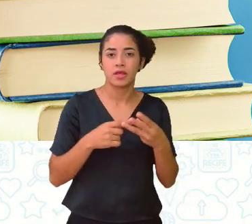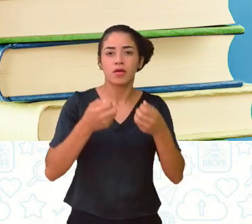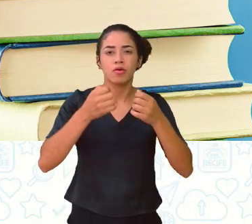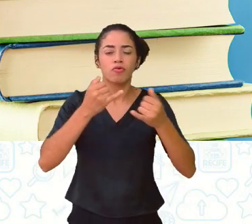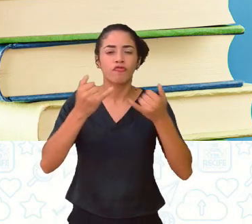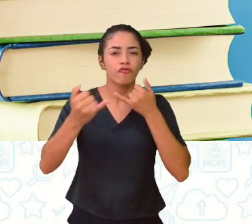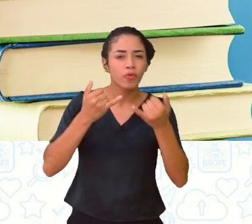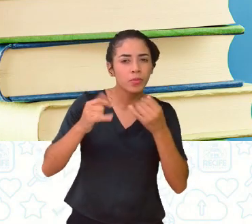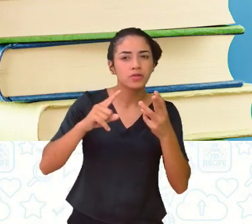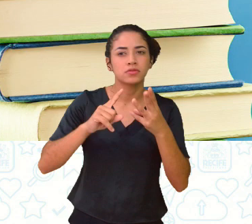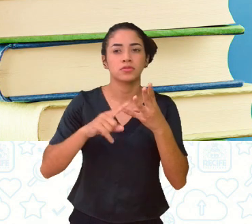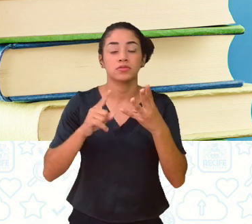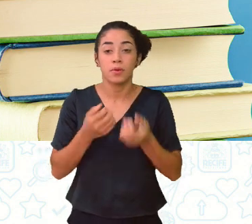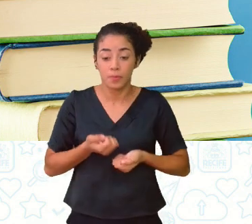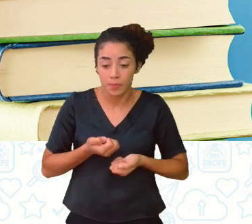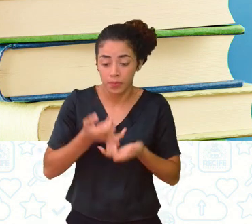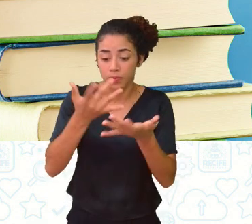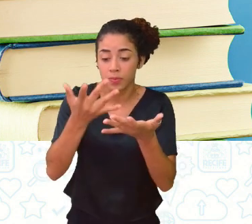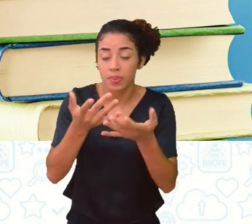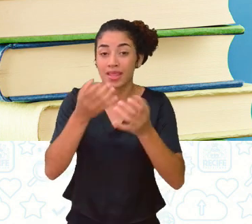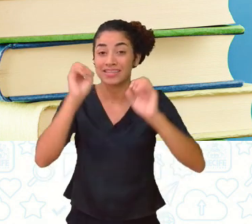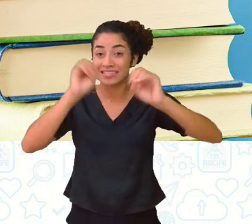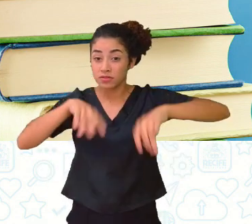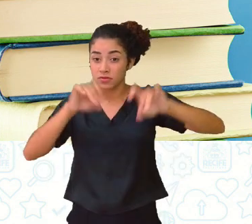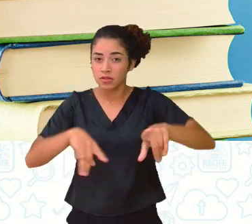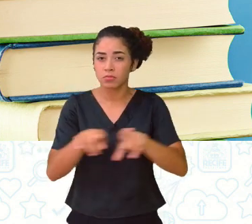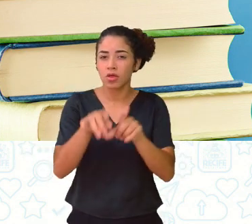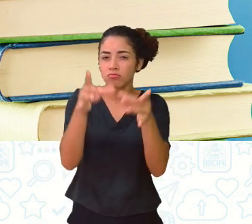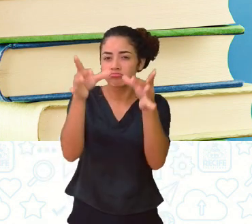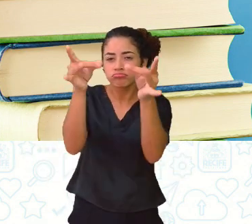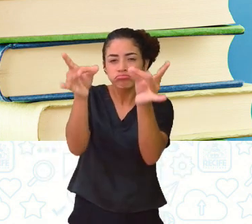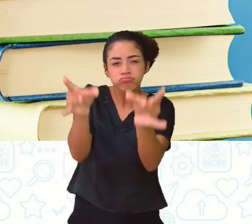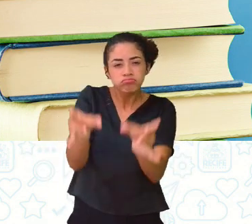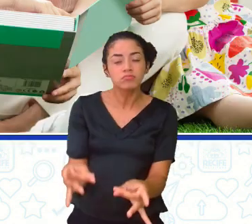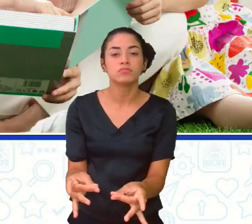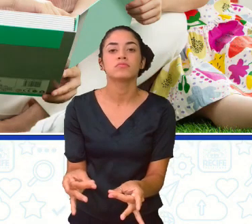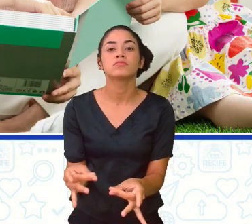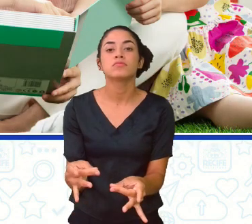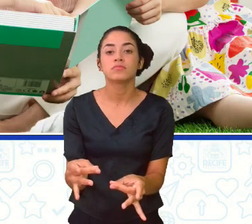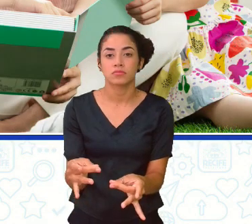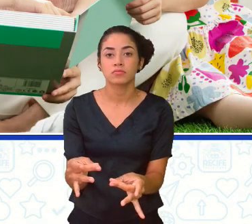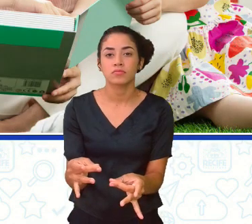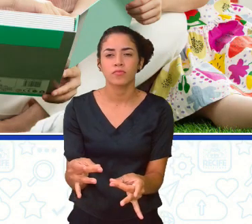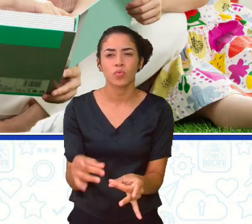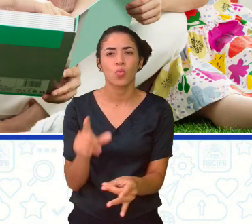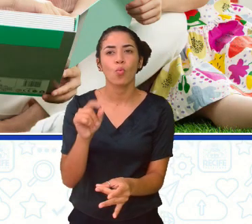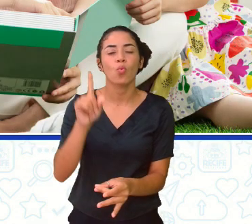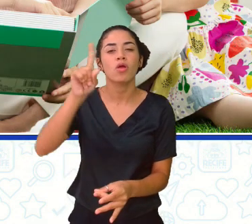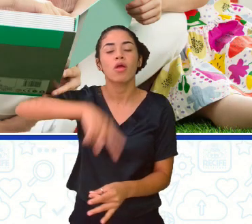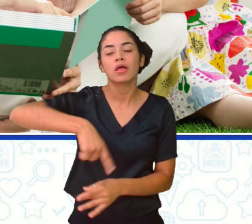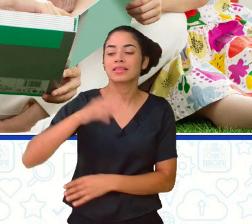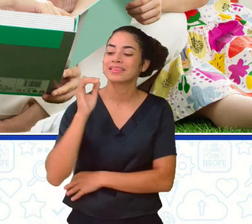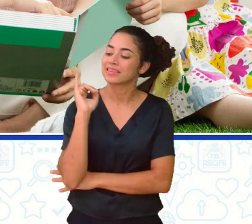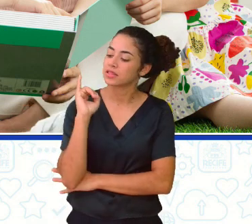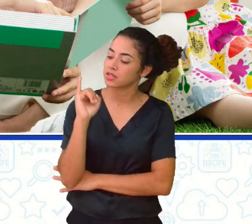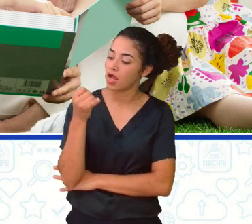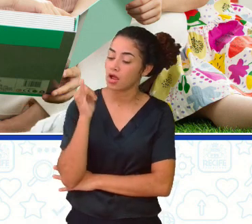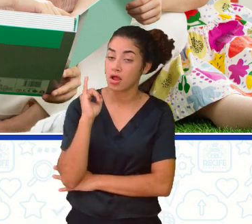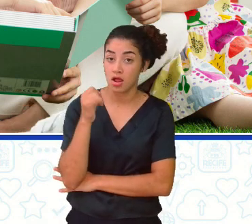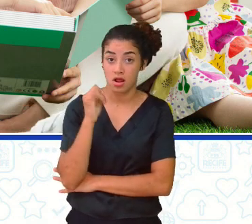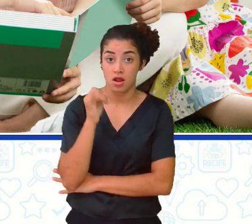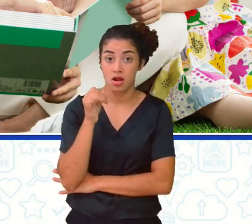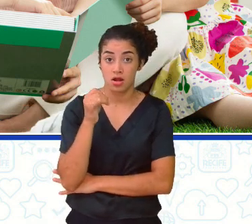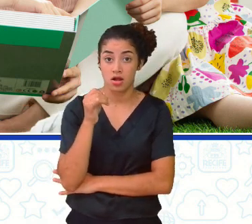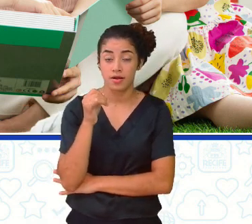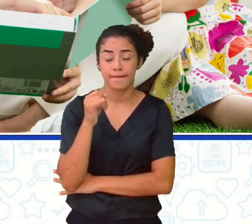argumentar, do expor, do instruir e descrever, tá? Então, ó, o que são, né? O que é o